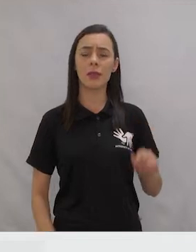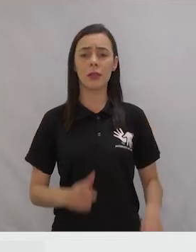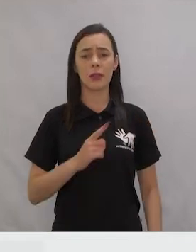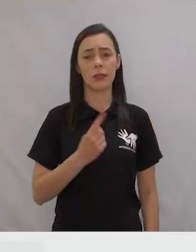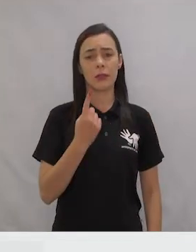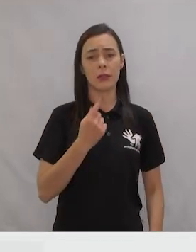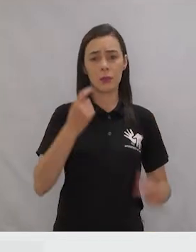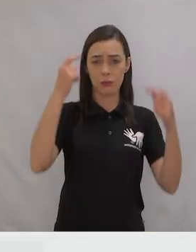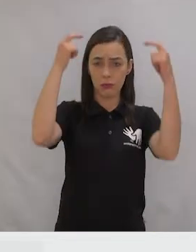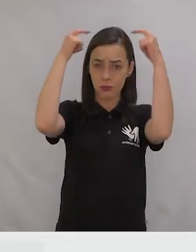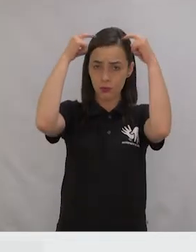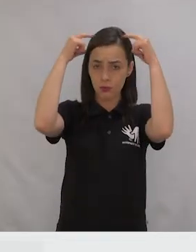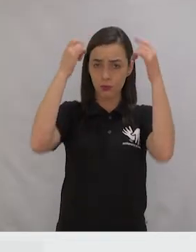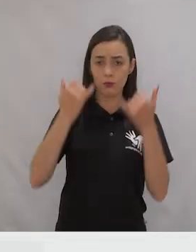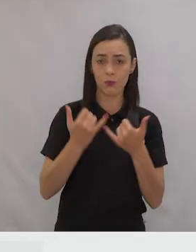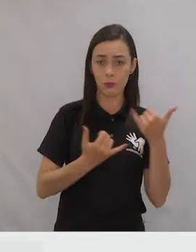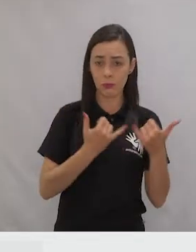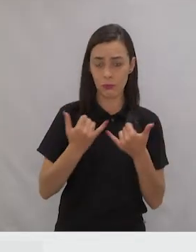Um urso.